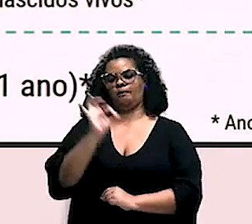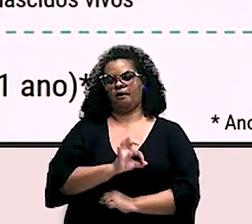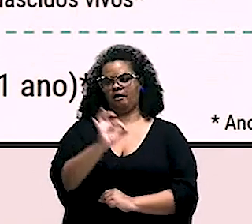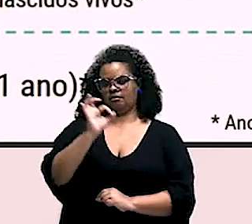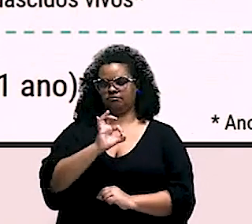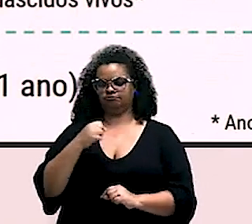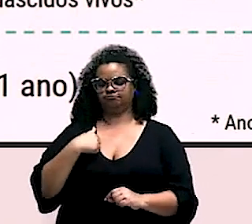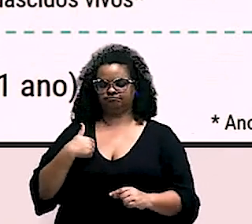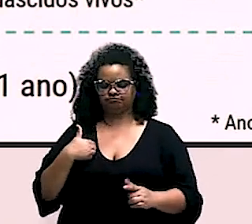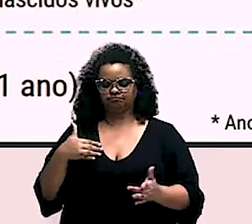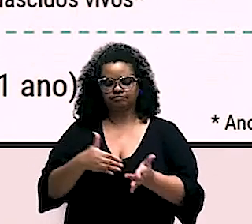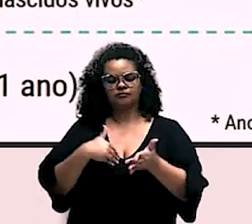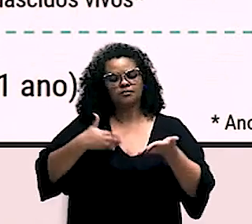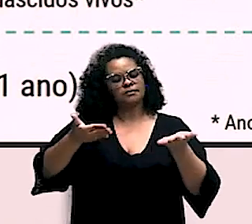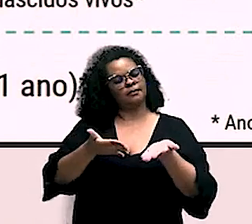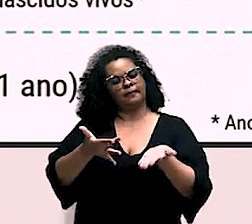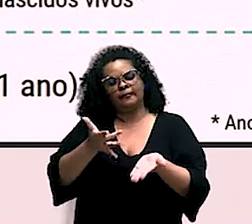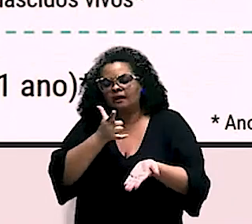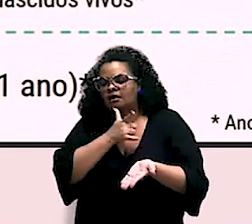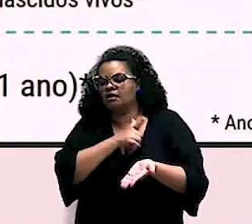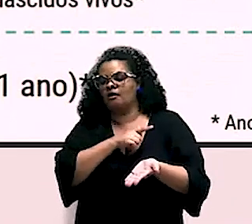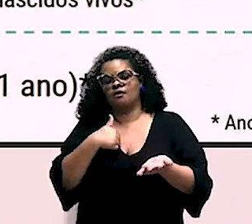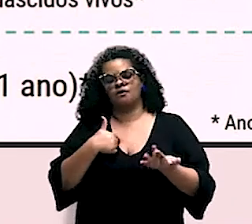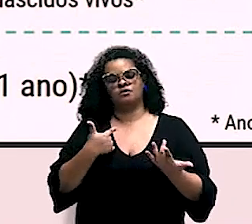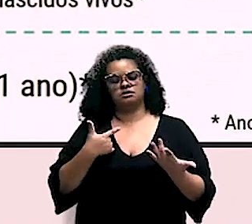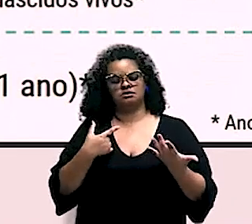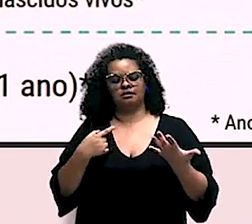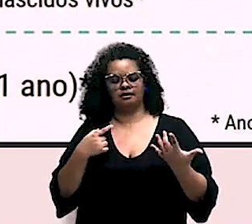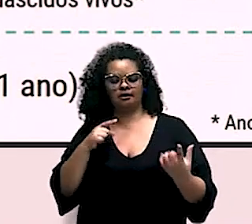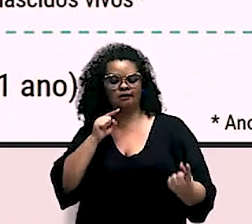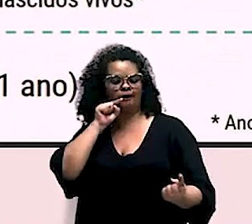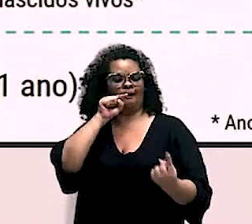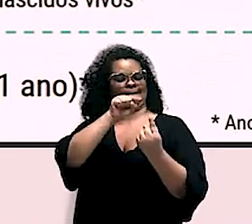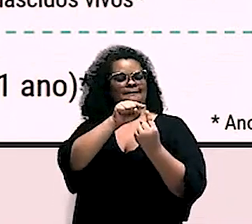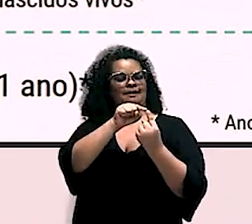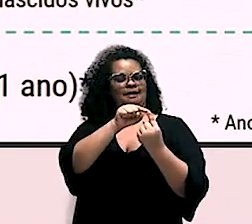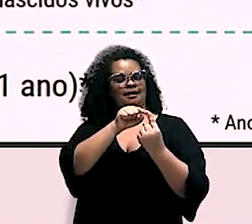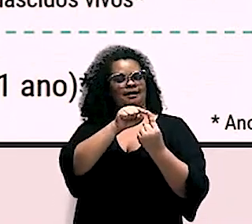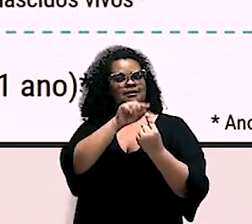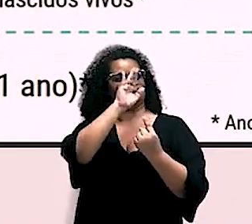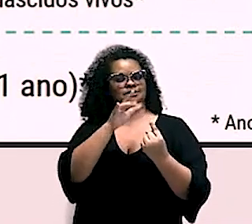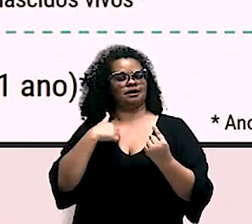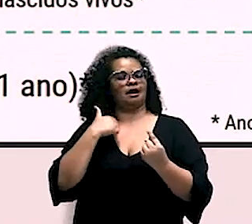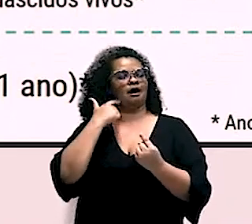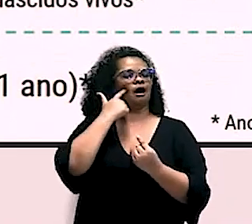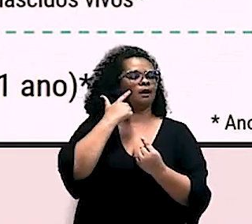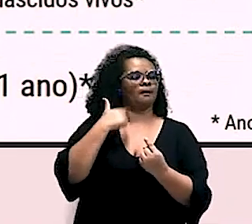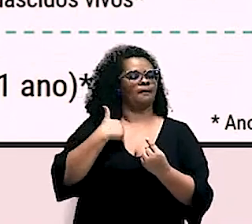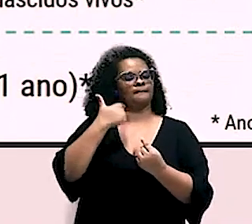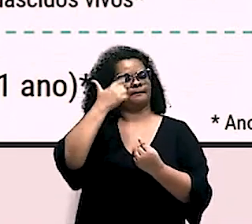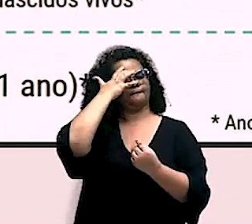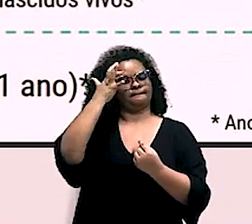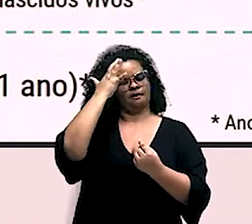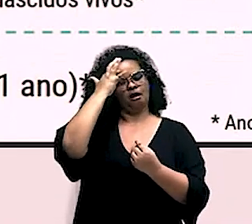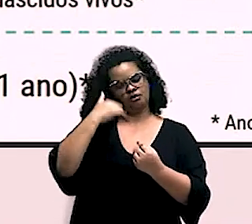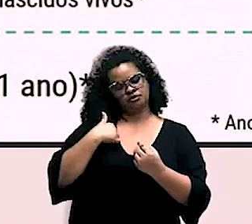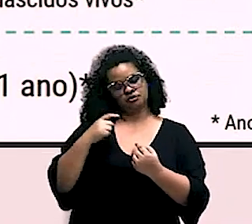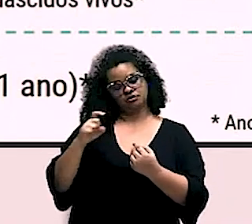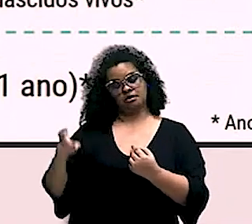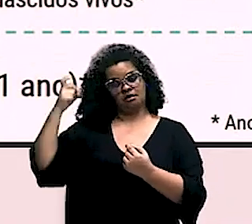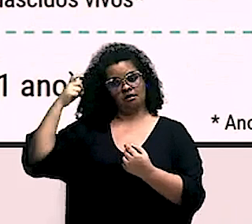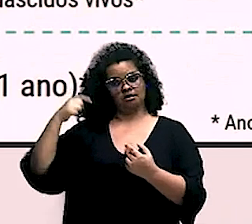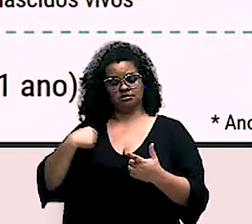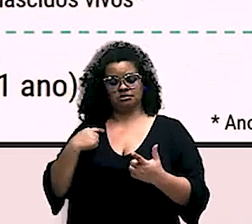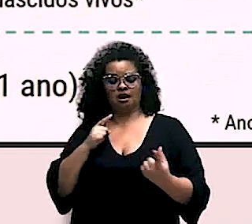e até o presente momento a gente ainda não atingiu esses patamares almejados, né? Então, por exemplo, na meta 3.1,